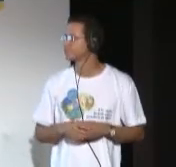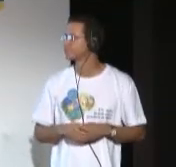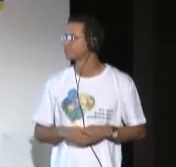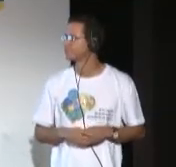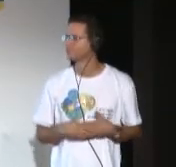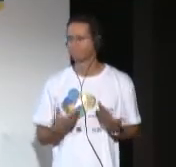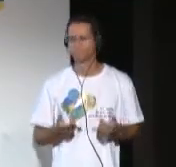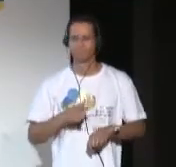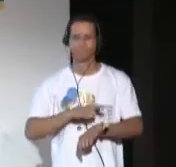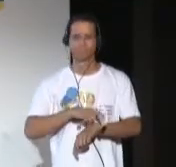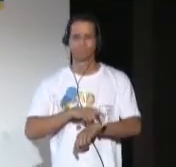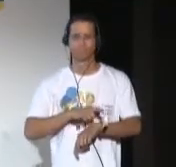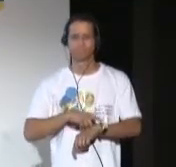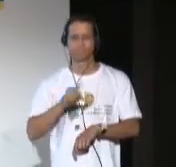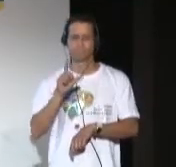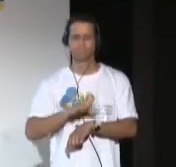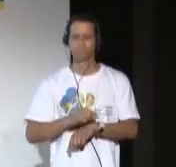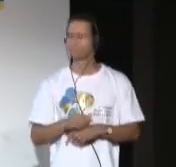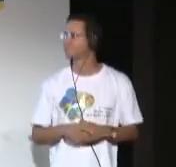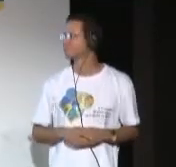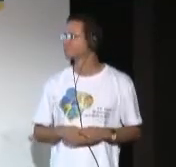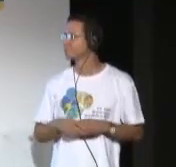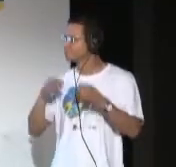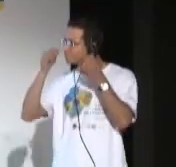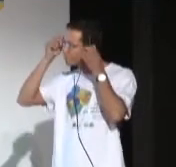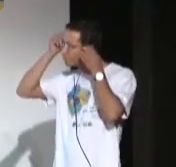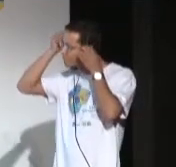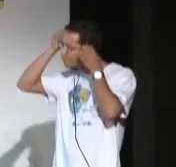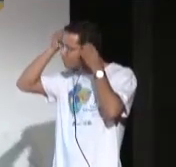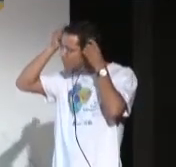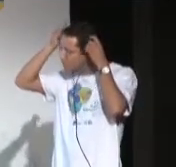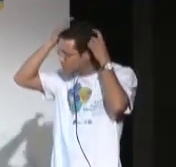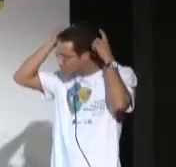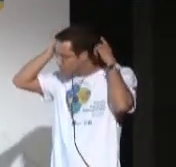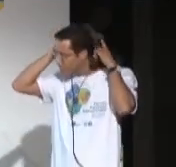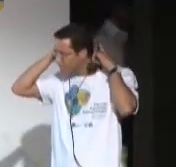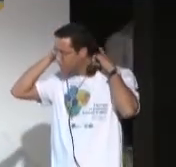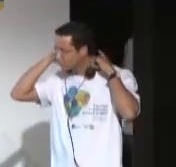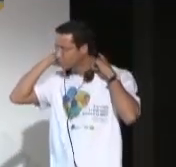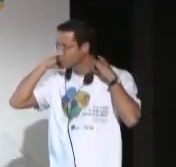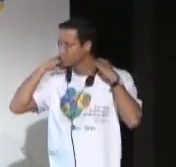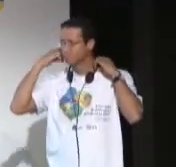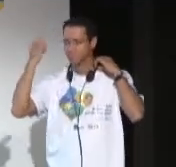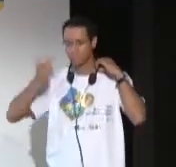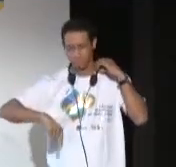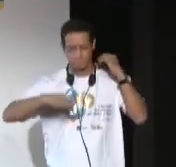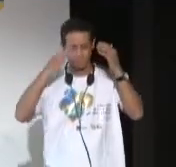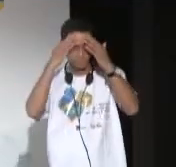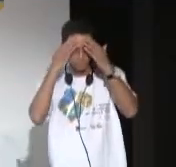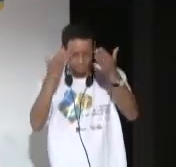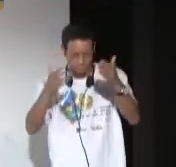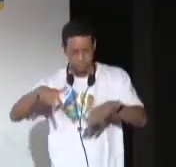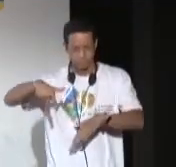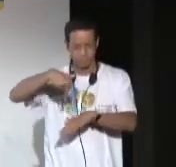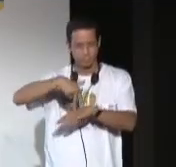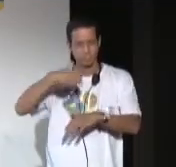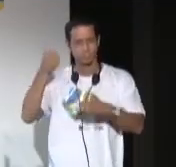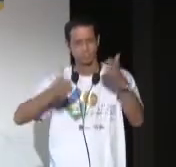Eu não sei como é que é aqui no Brasil. Eu não sei se eu consigo responder a pergunta. Mas, enfim. Eu já esqueci a